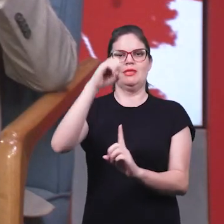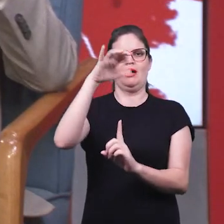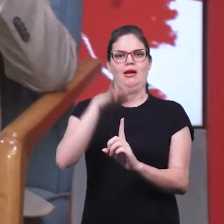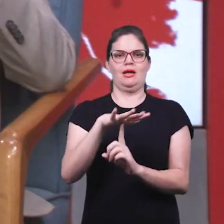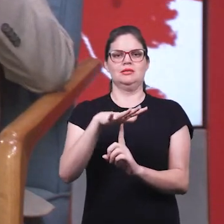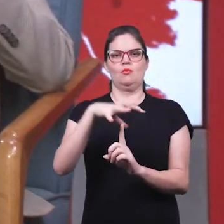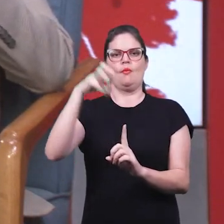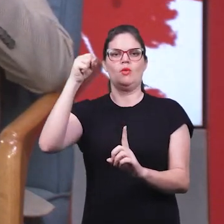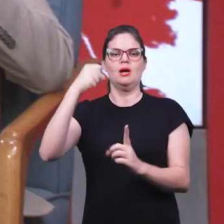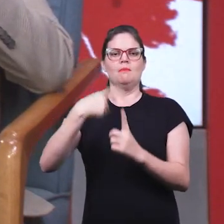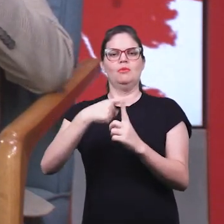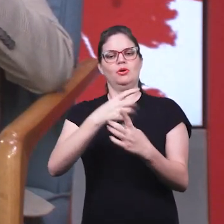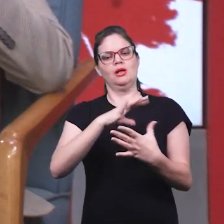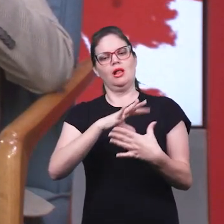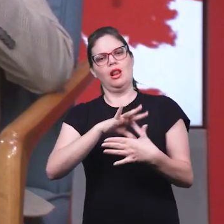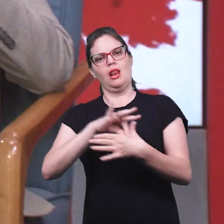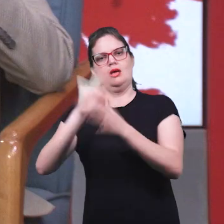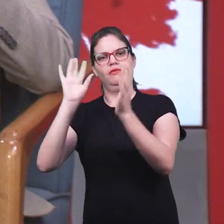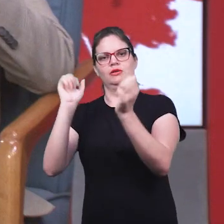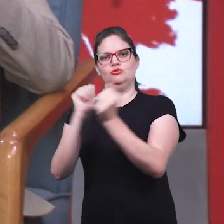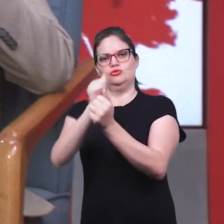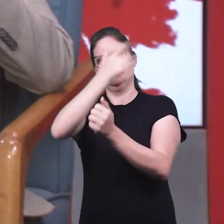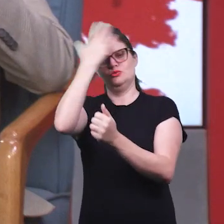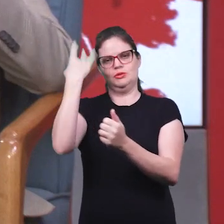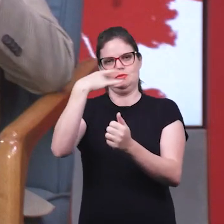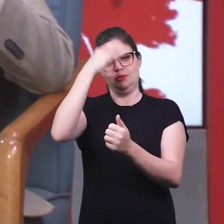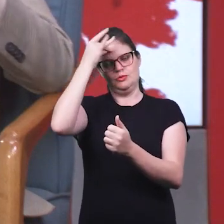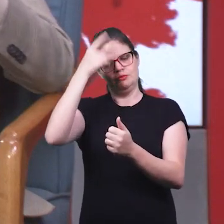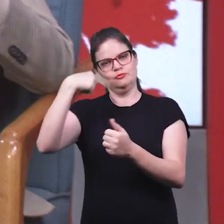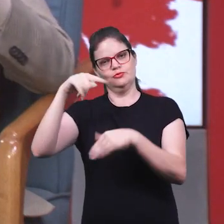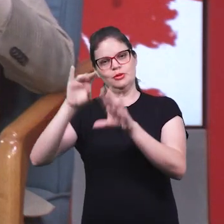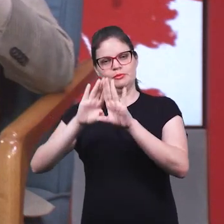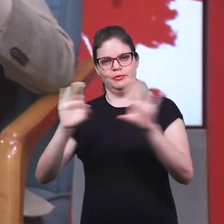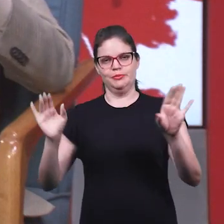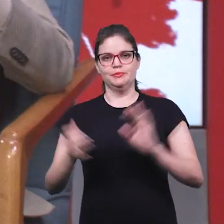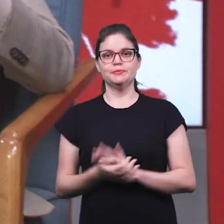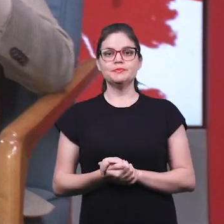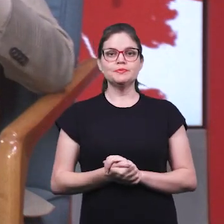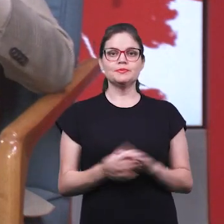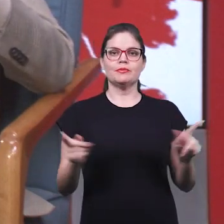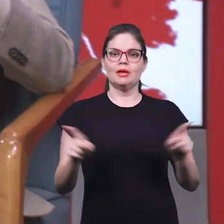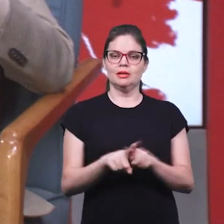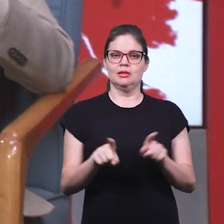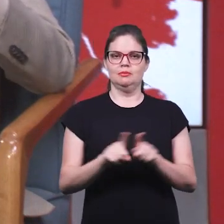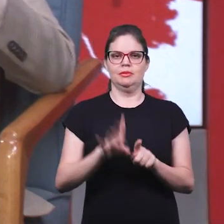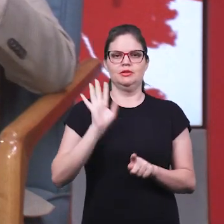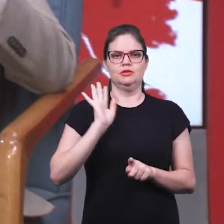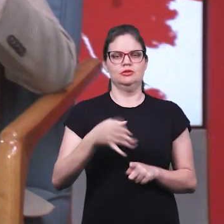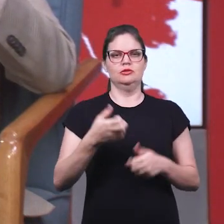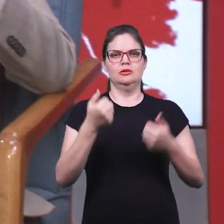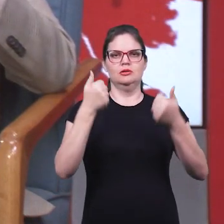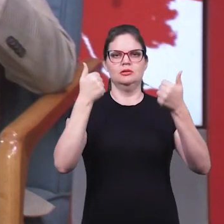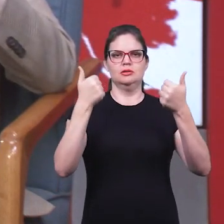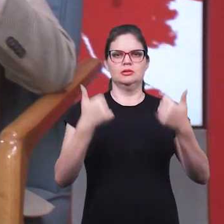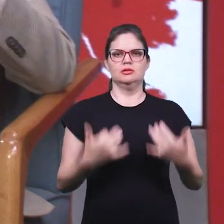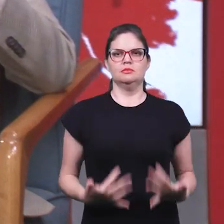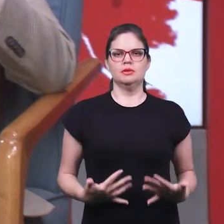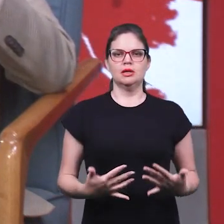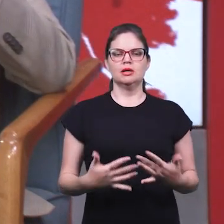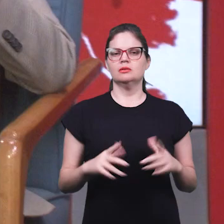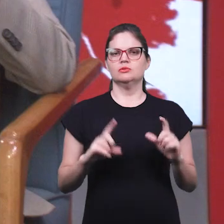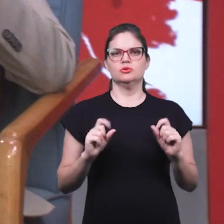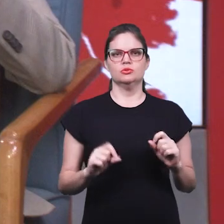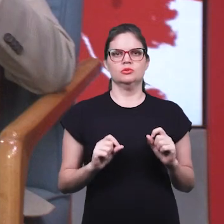vai ser retirada junto com o Espírito Santo. Nós falamos também, não é,